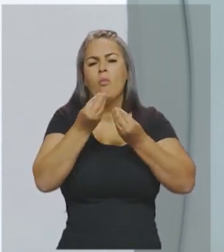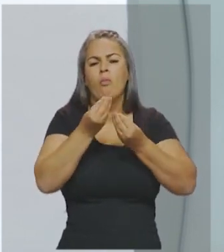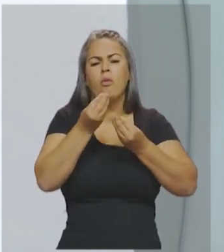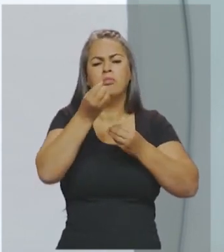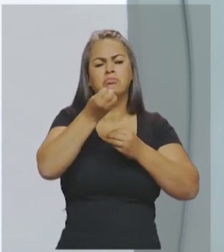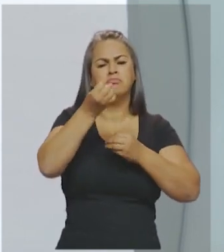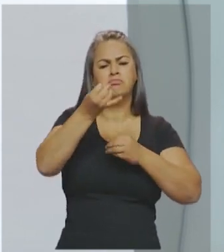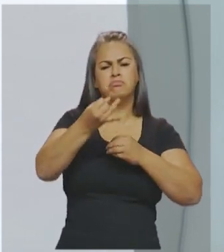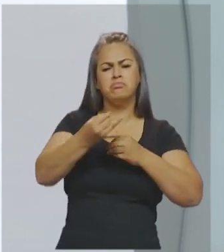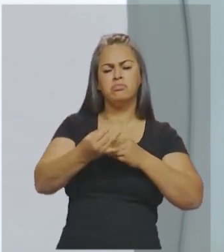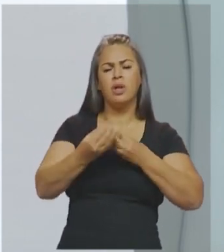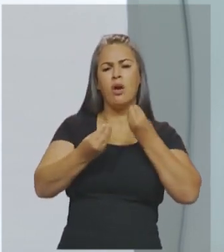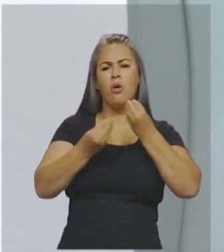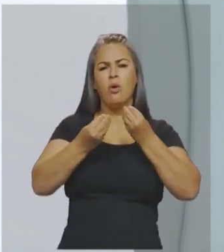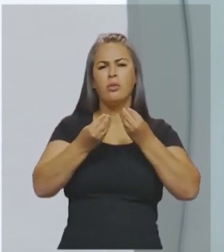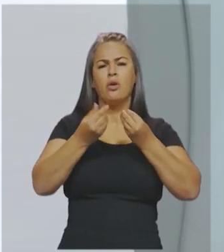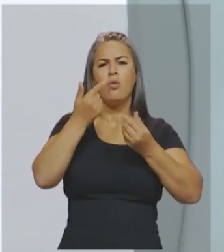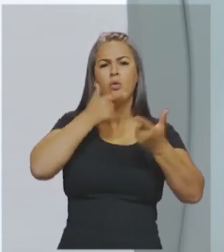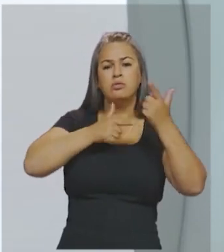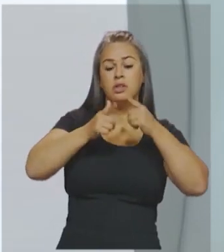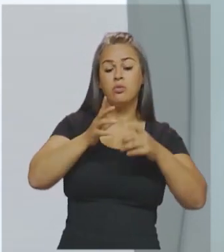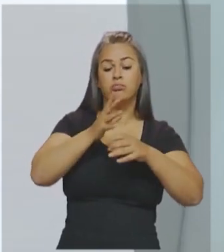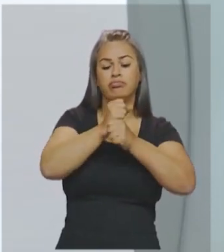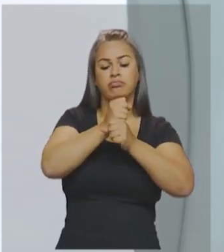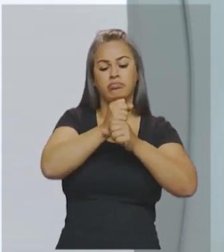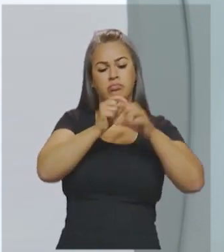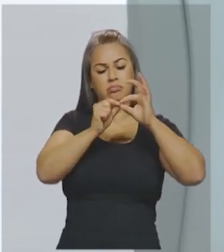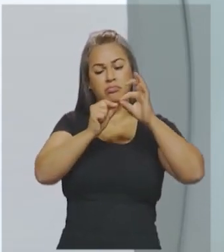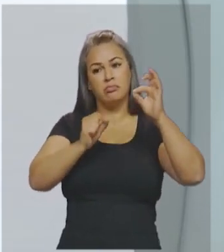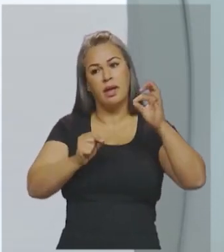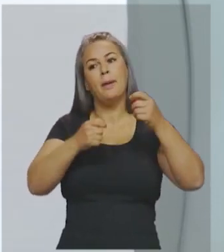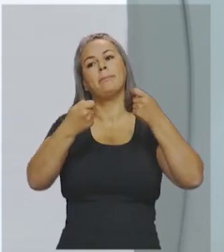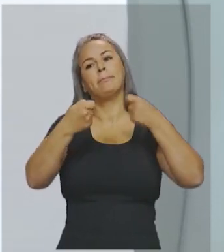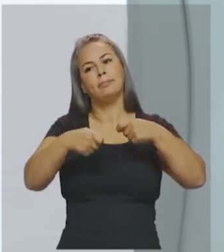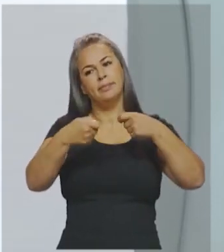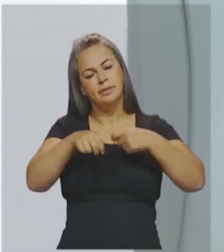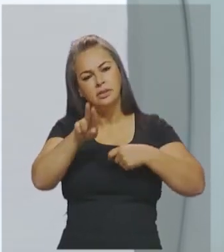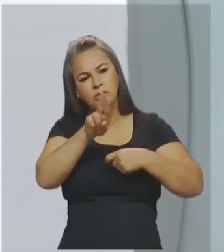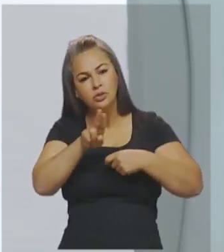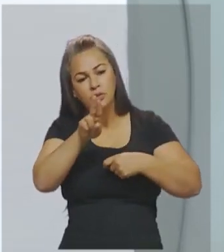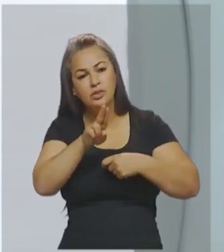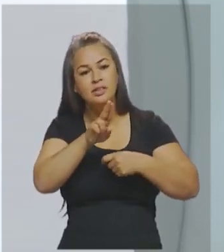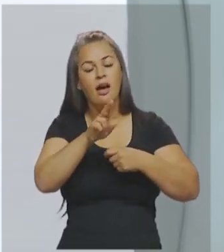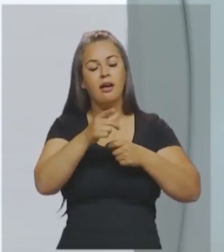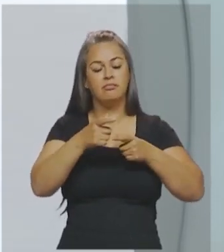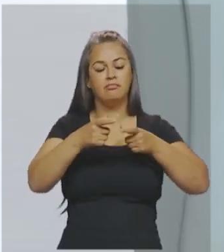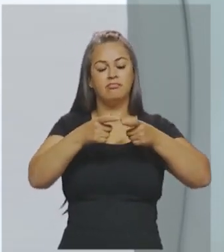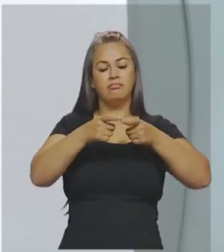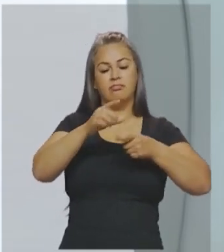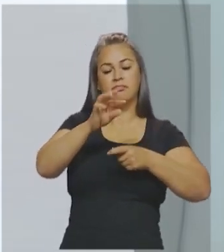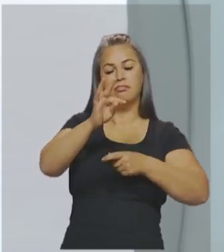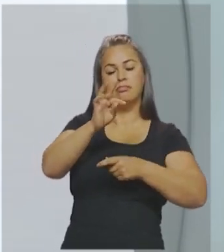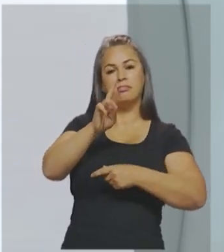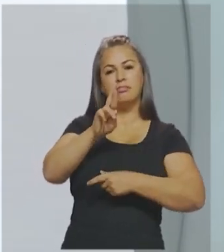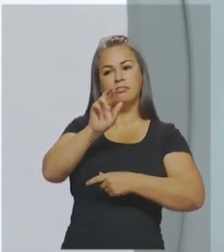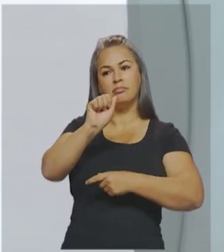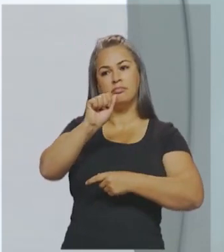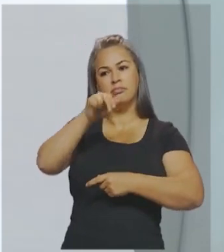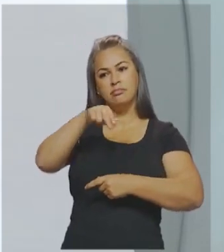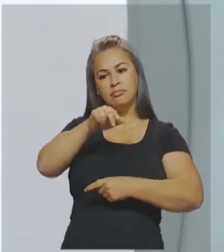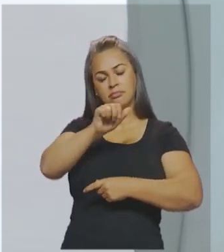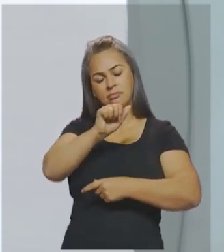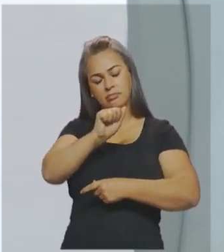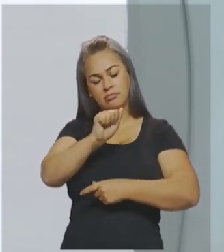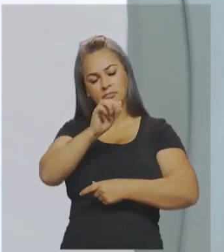como pode medir esse ângulo, aí eu vou ter que usar o transferidor, tá? Agora, o que determina são as aberturas